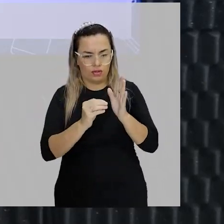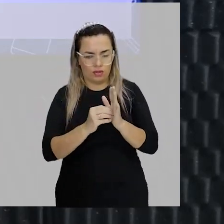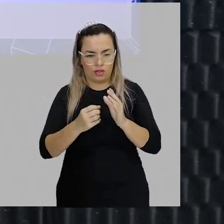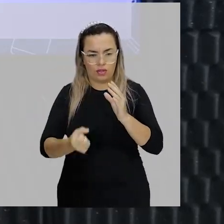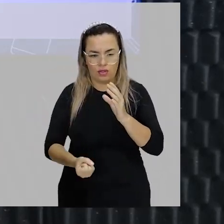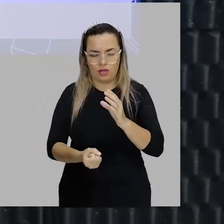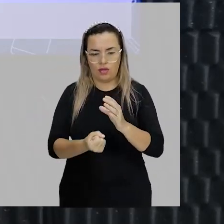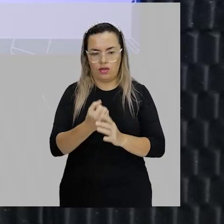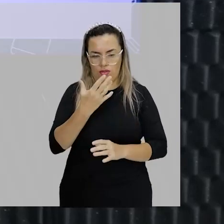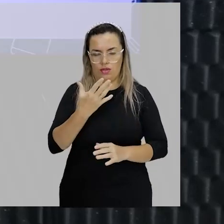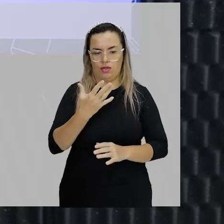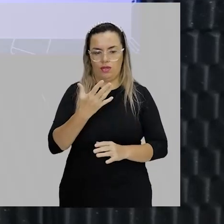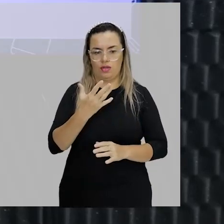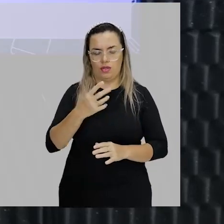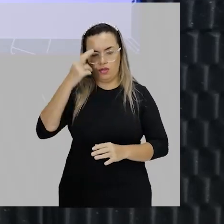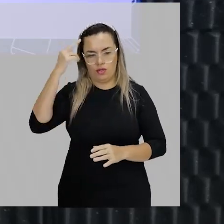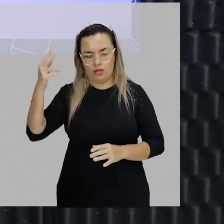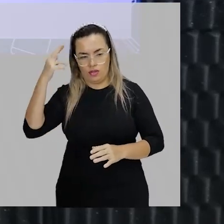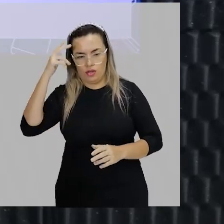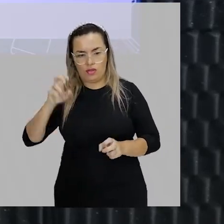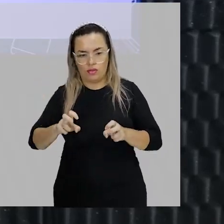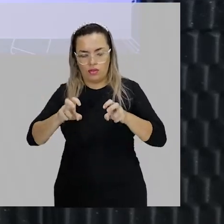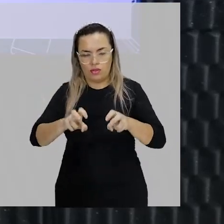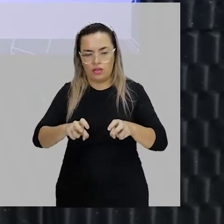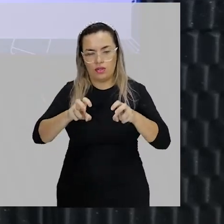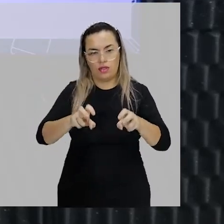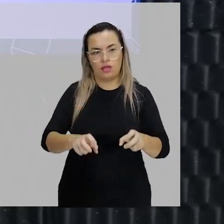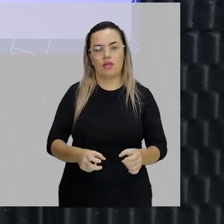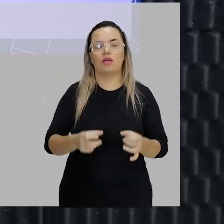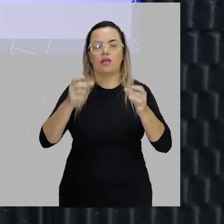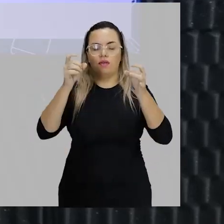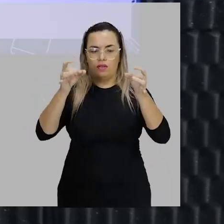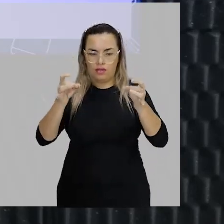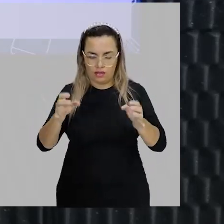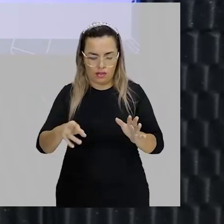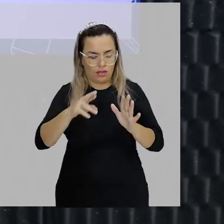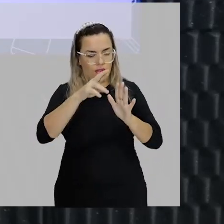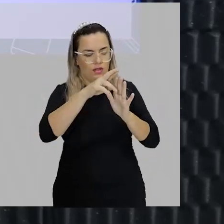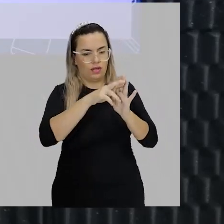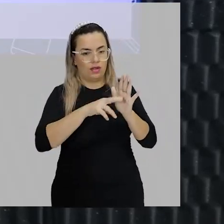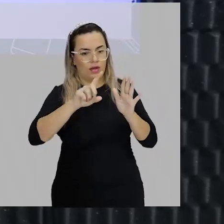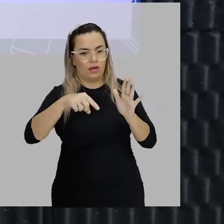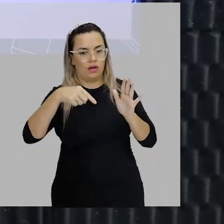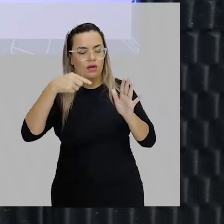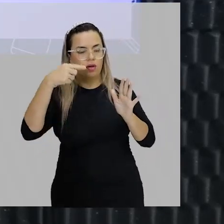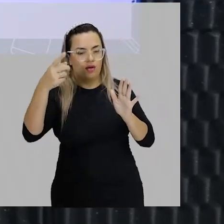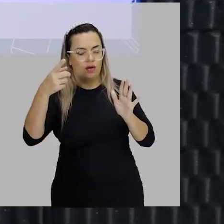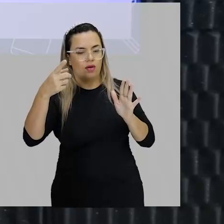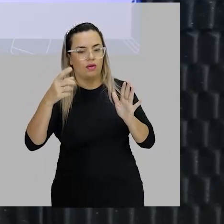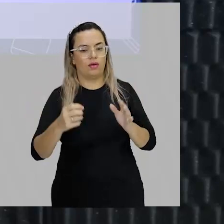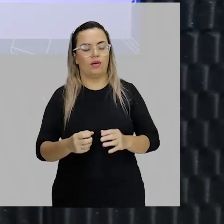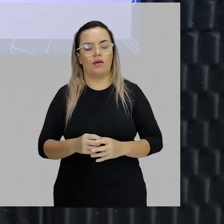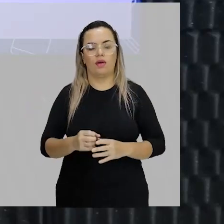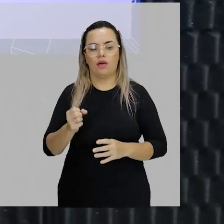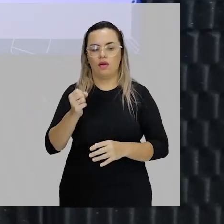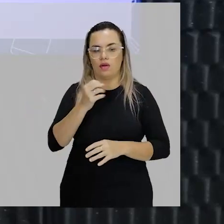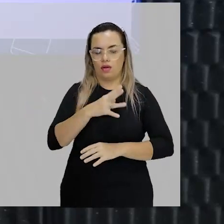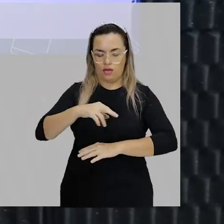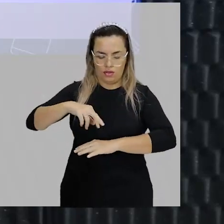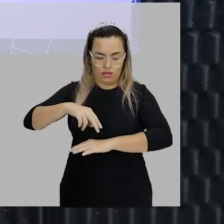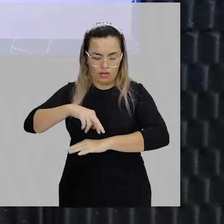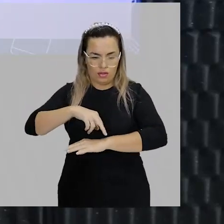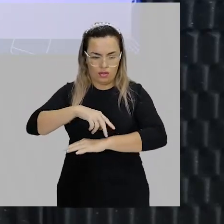de atletismo corridas. Aí eu vou especificar algumas regrinhas relacionadas às corridas. Vocês irão saber as regras dos 100 metros